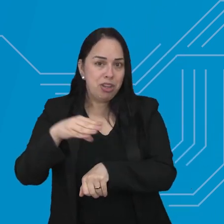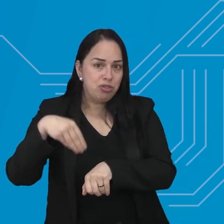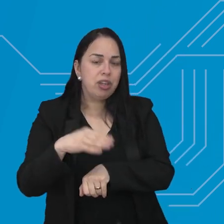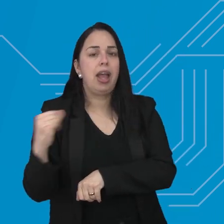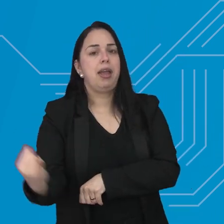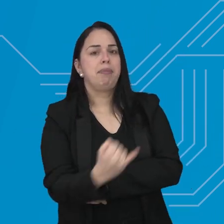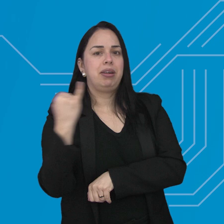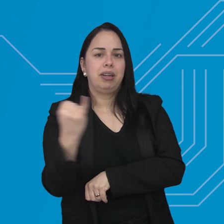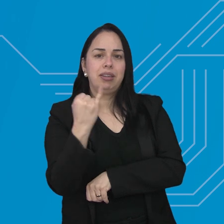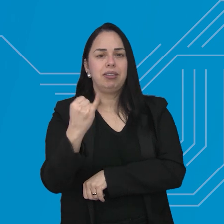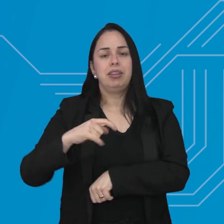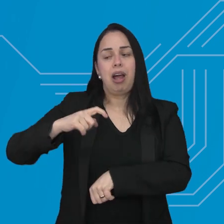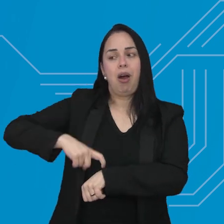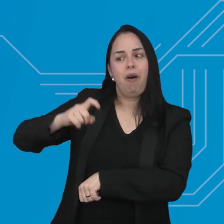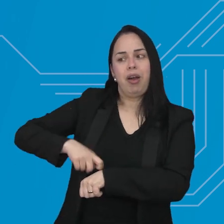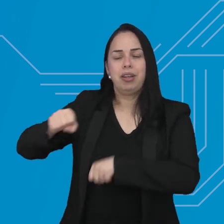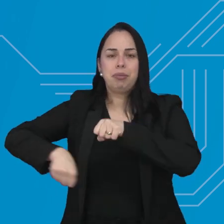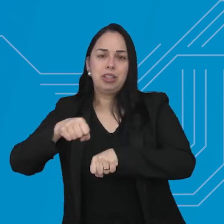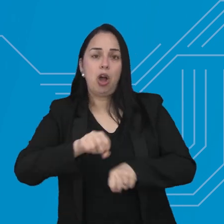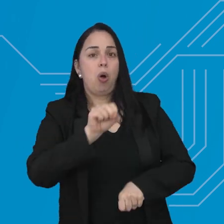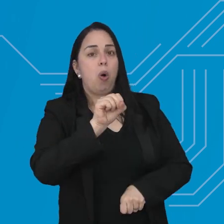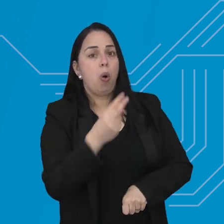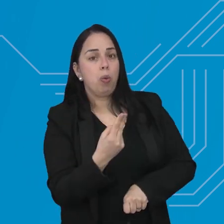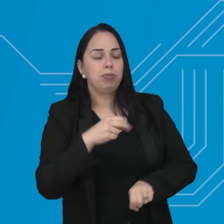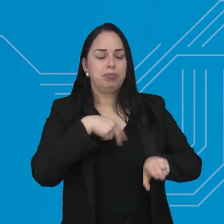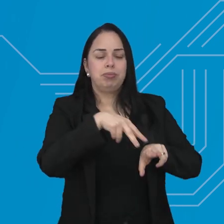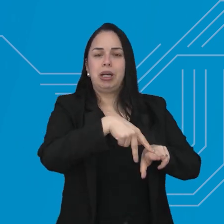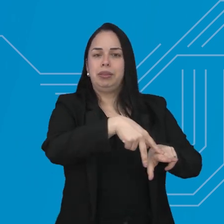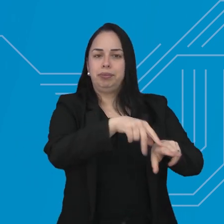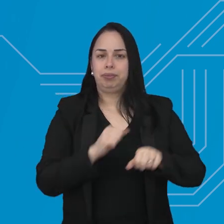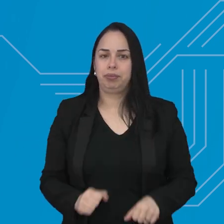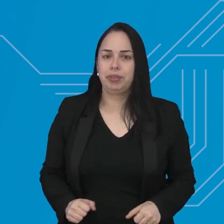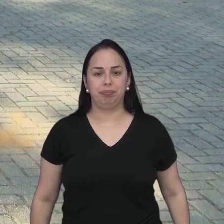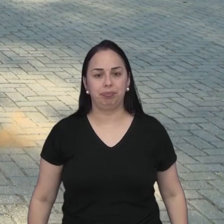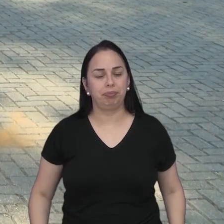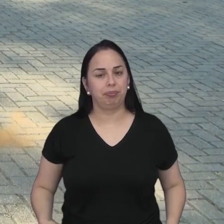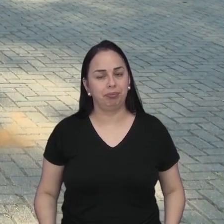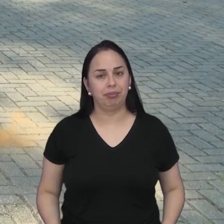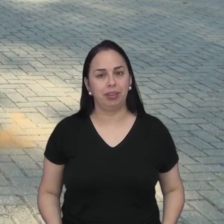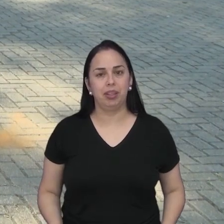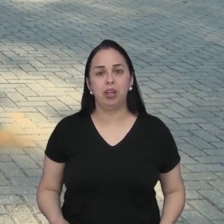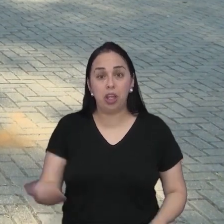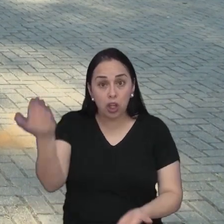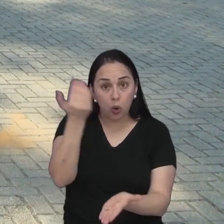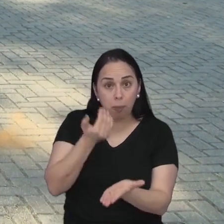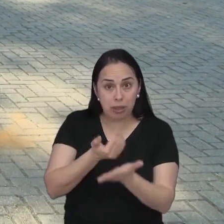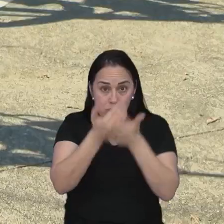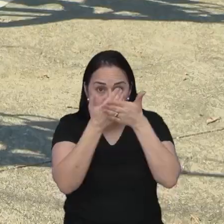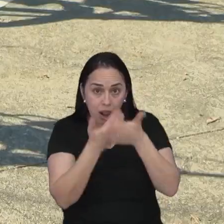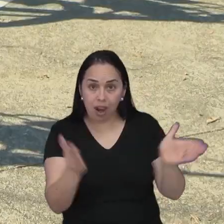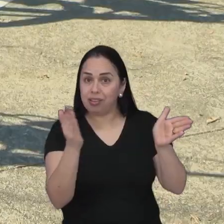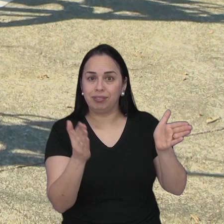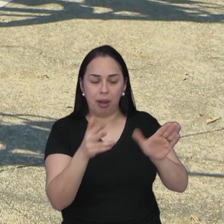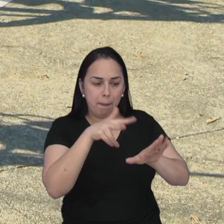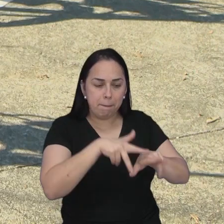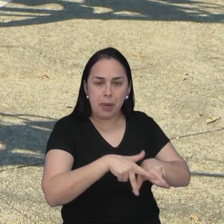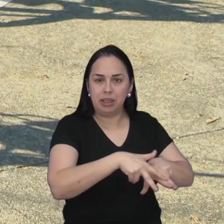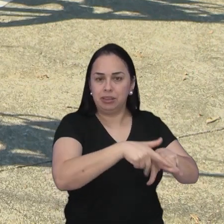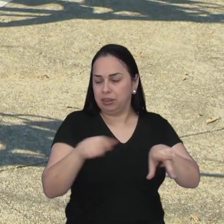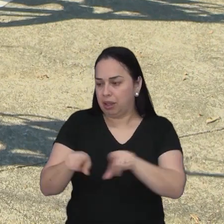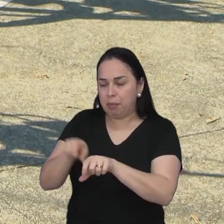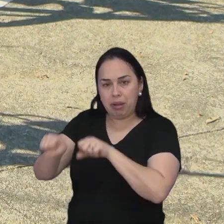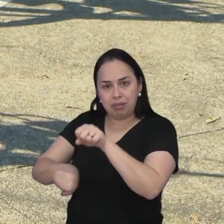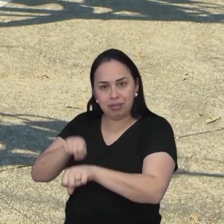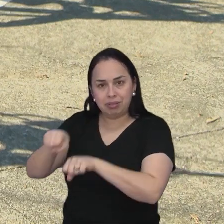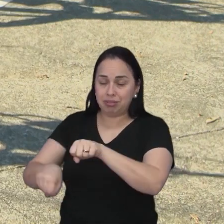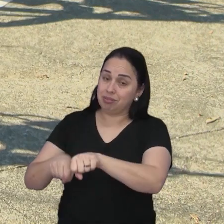então é bom seguir algumas orientações quando for pedalar ou usar o patinete. Com a chegada dos patinetes e bicicletas, a